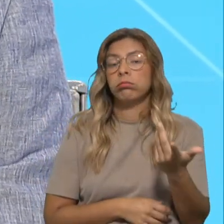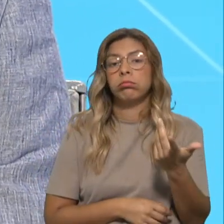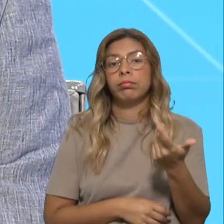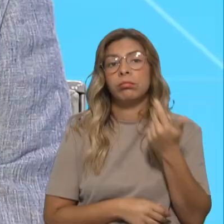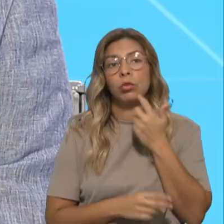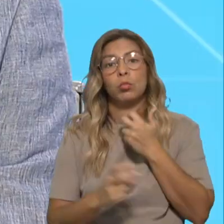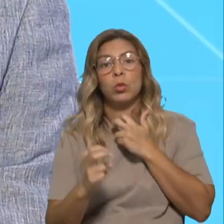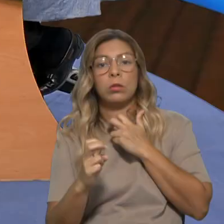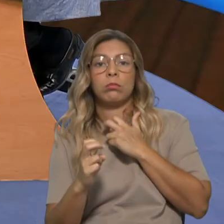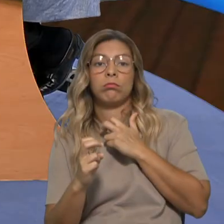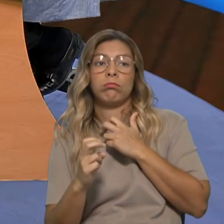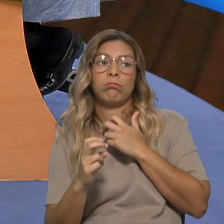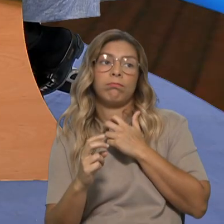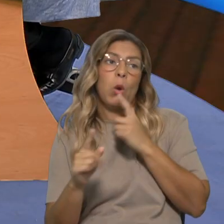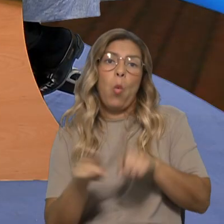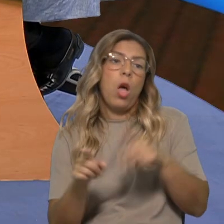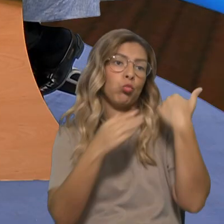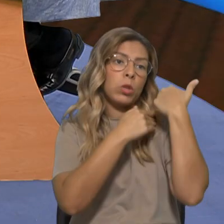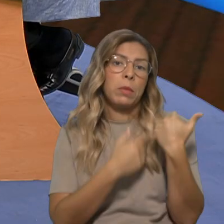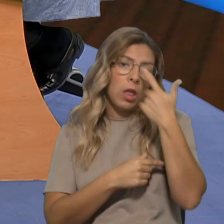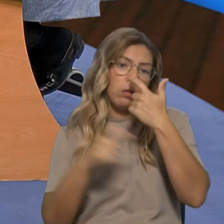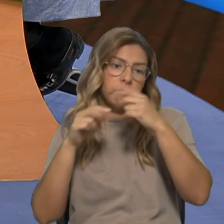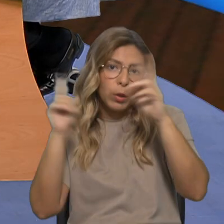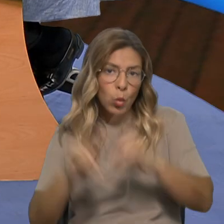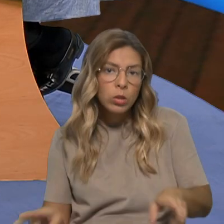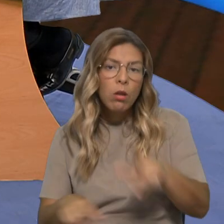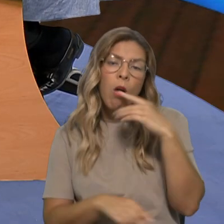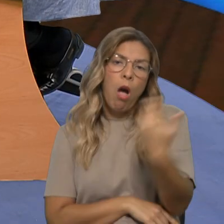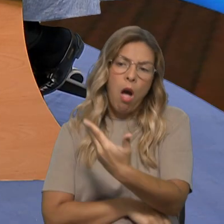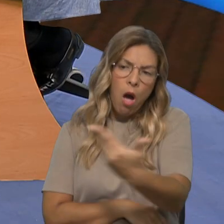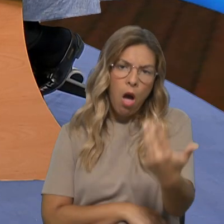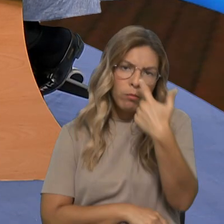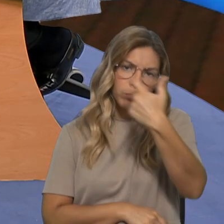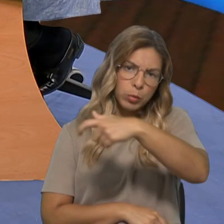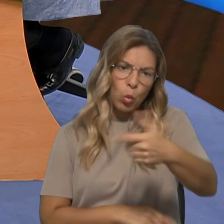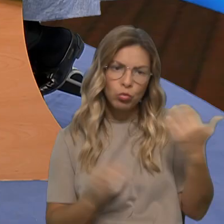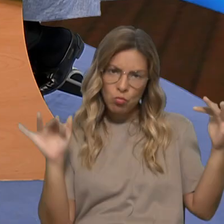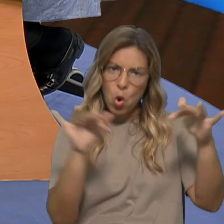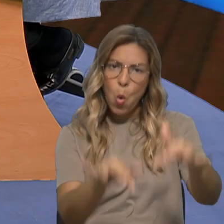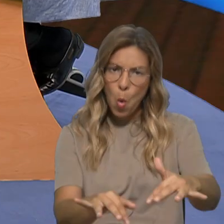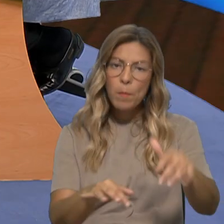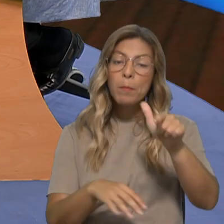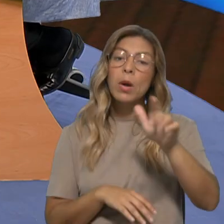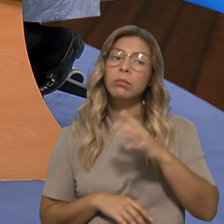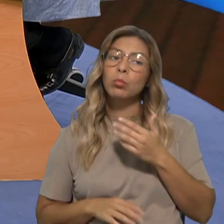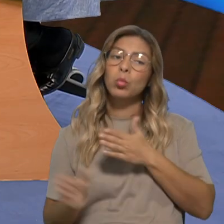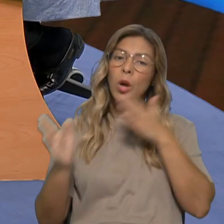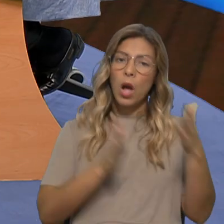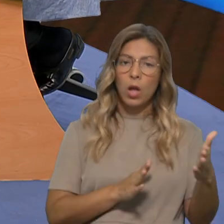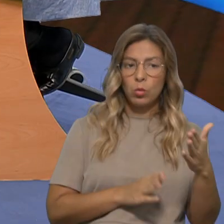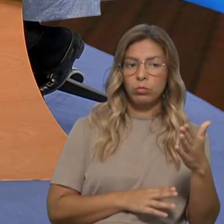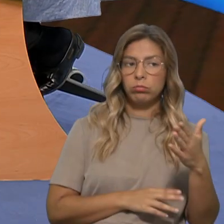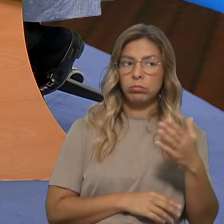responsabilidades internacionais, e era bom que o mundo sentisse que esse jubileu de